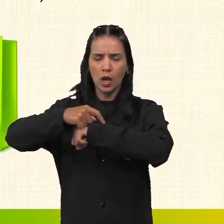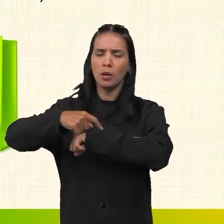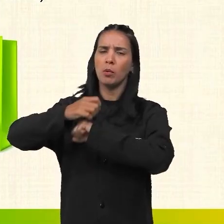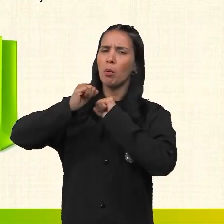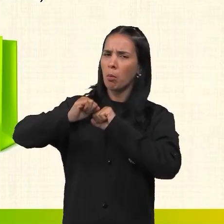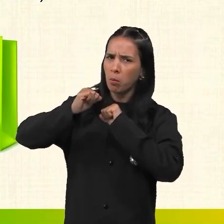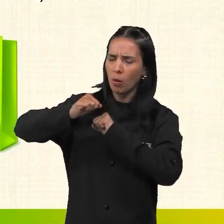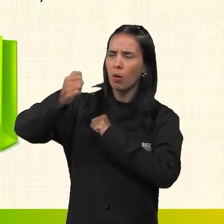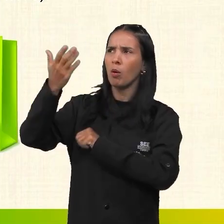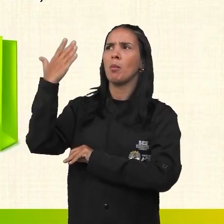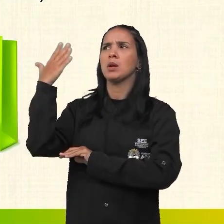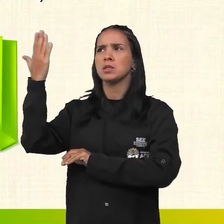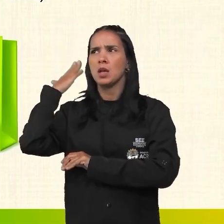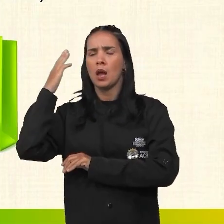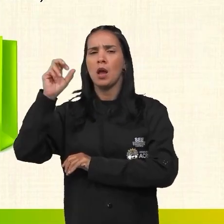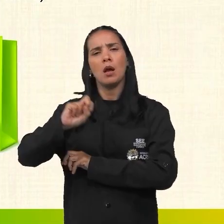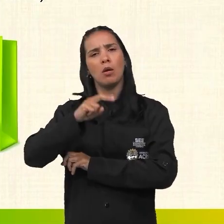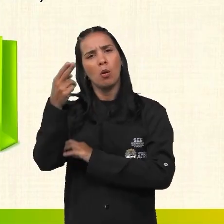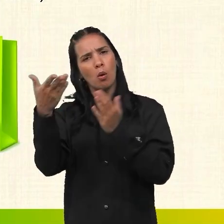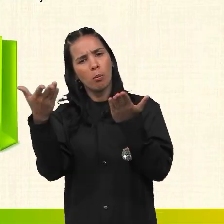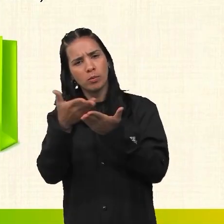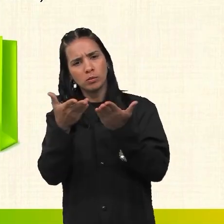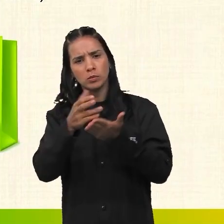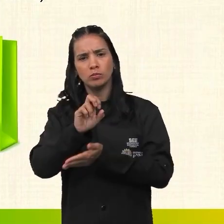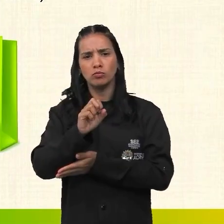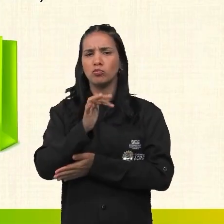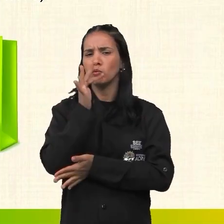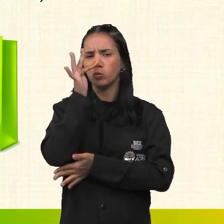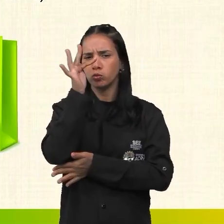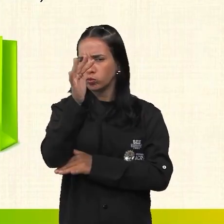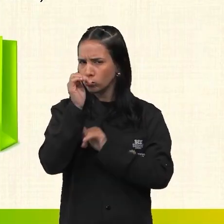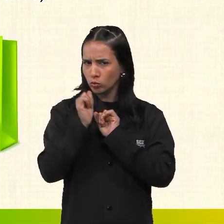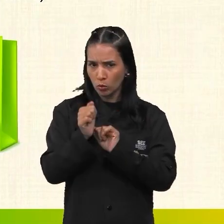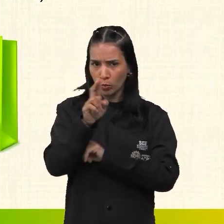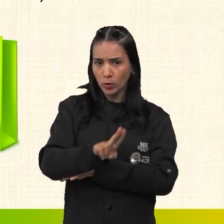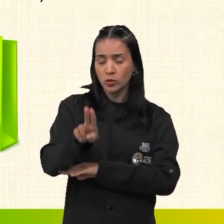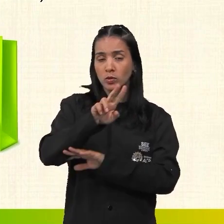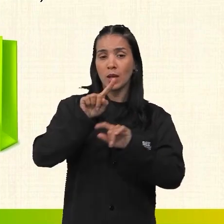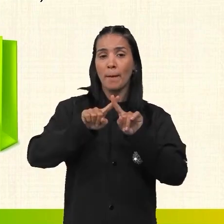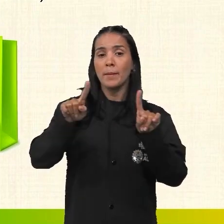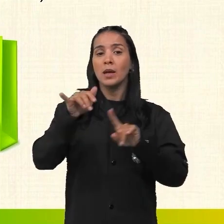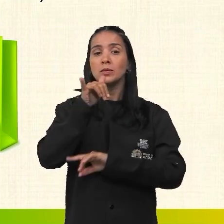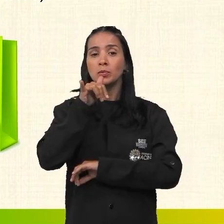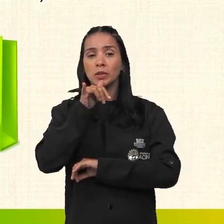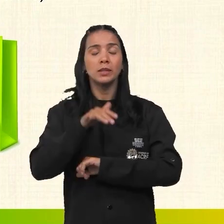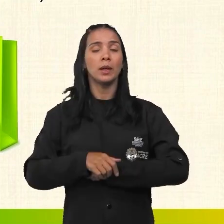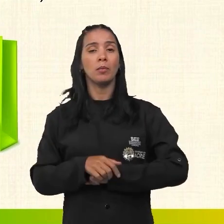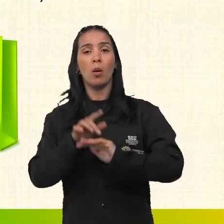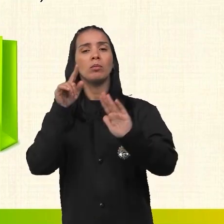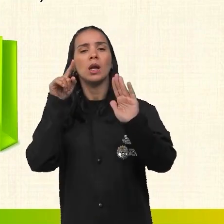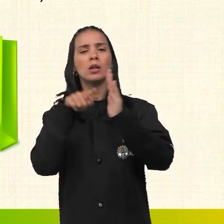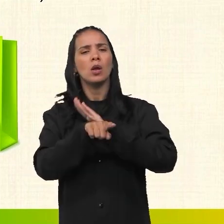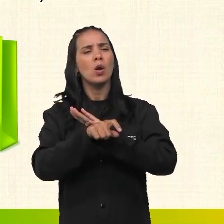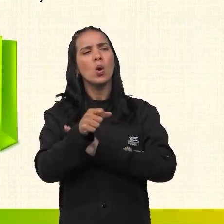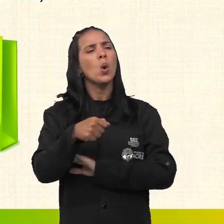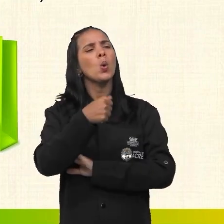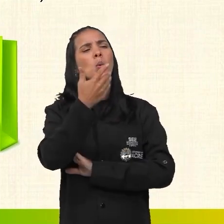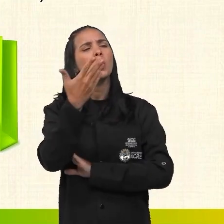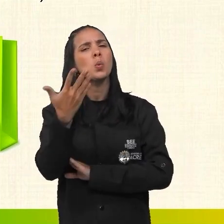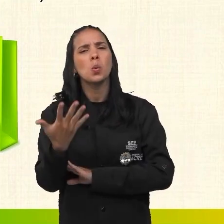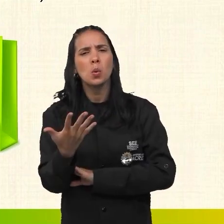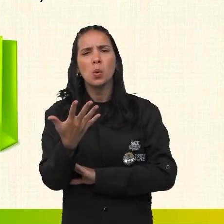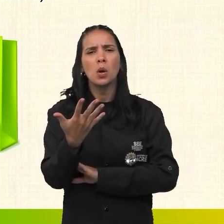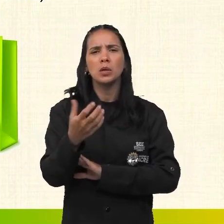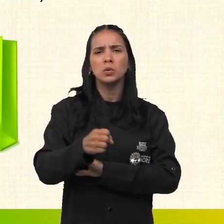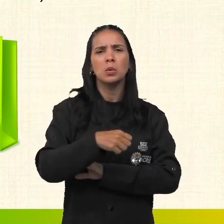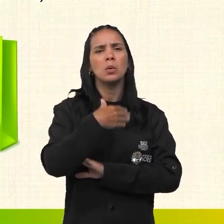ser usado em algumas perguntas sobre datas, como por exemplo, quando é o seu aniversário, horários,